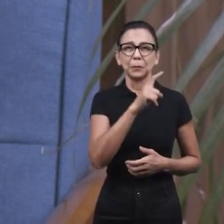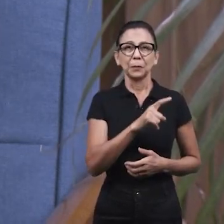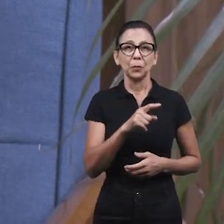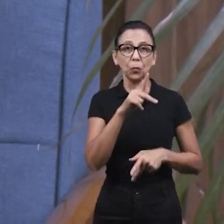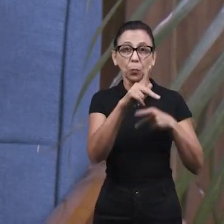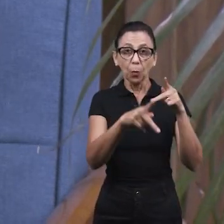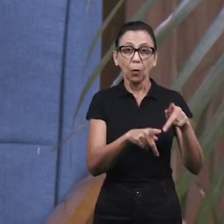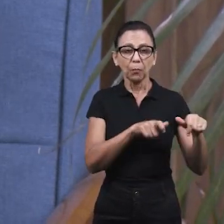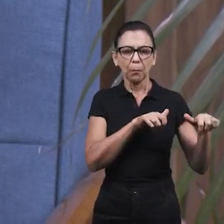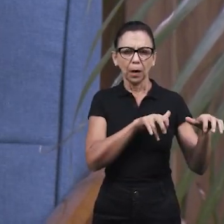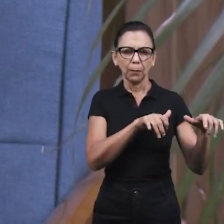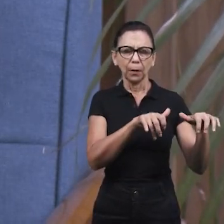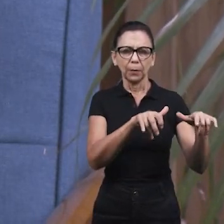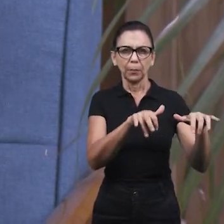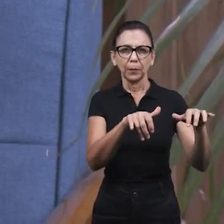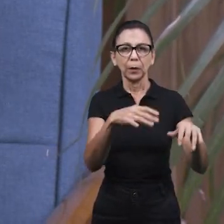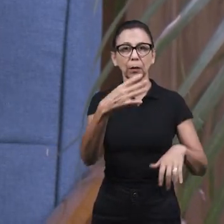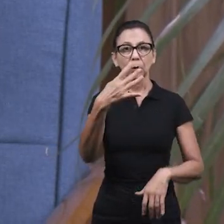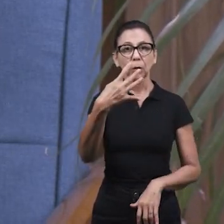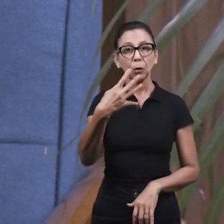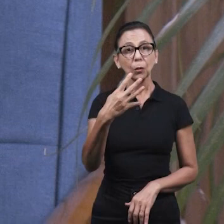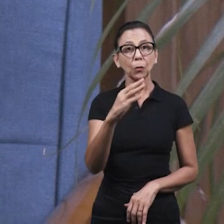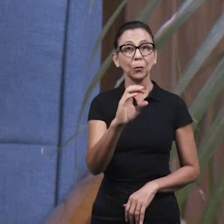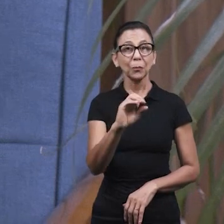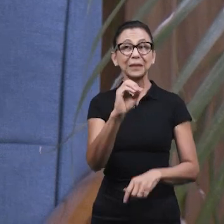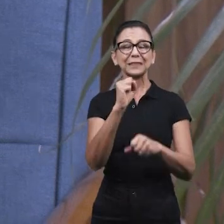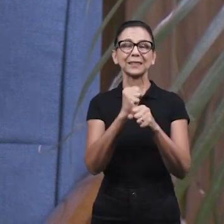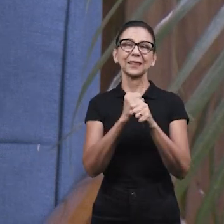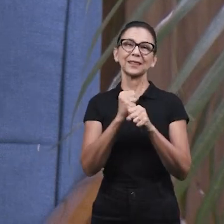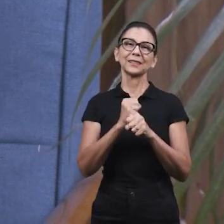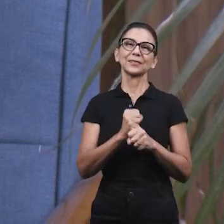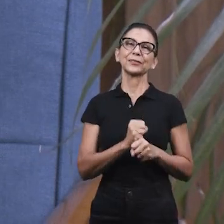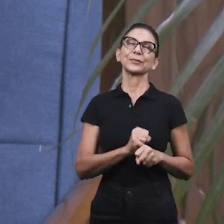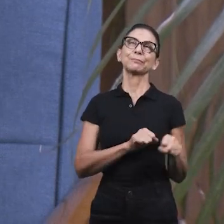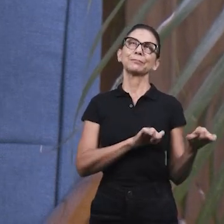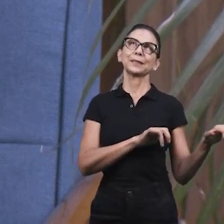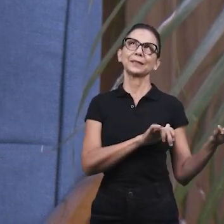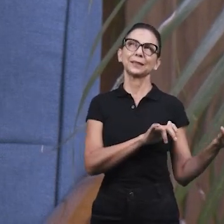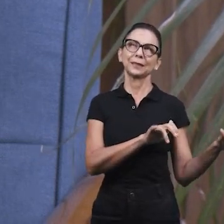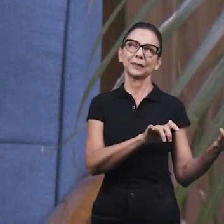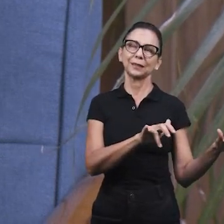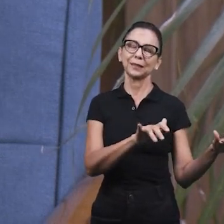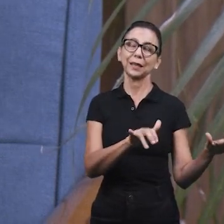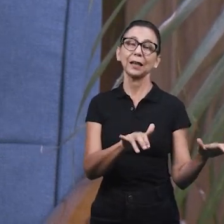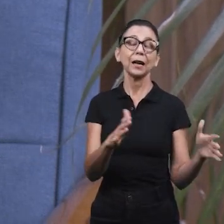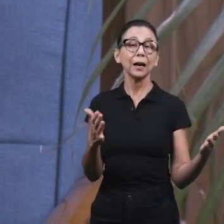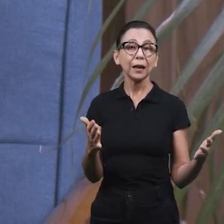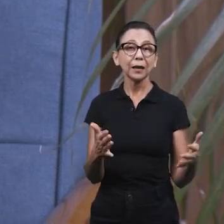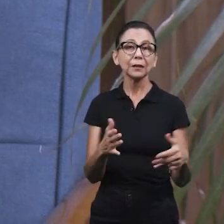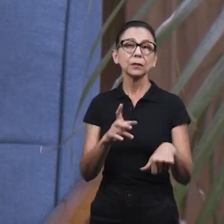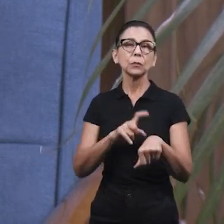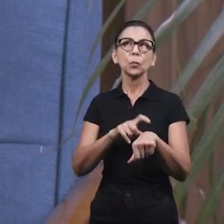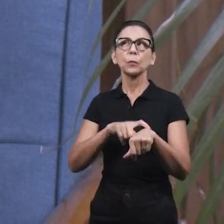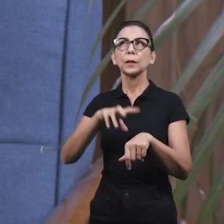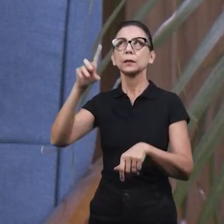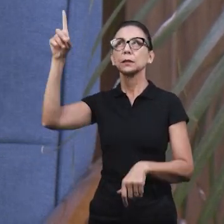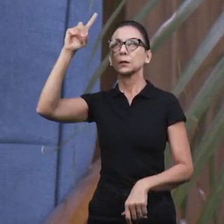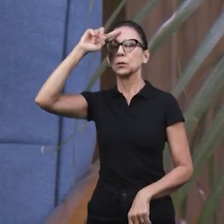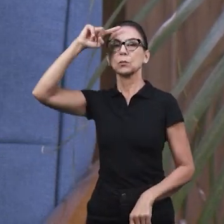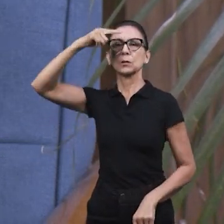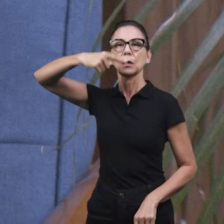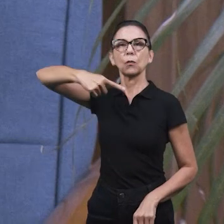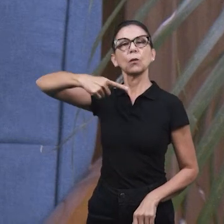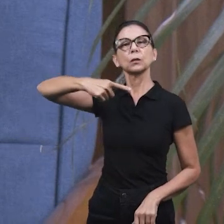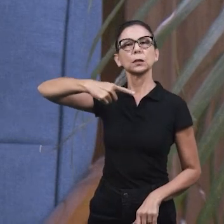O povo fica 40 anos ali, e até o momento em que Deus define que é a hora da entrada, então o